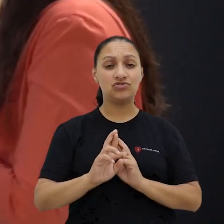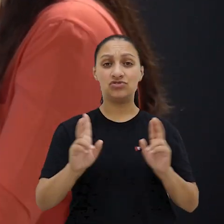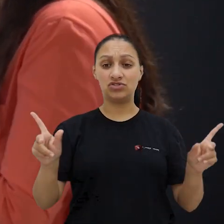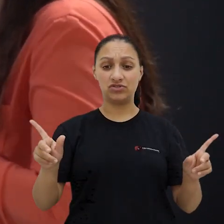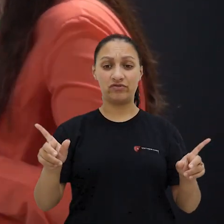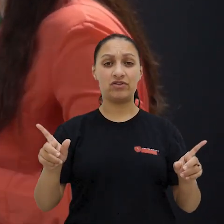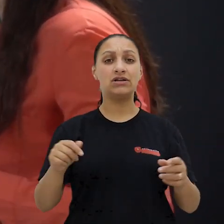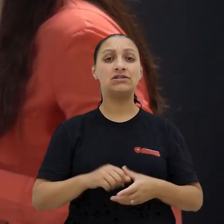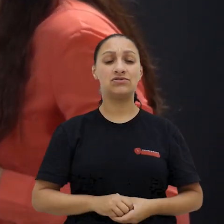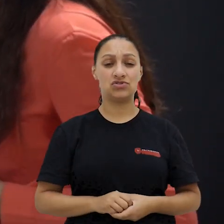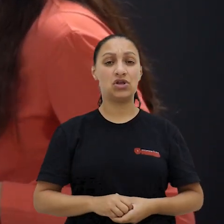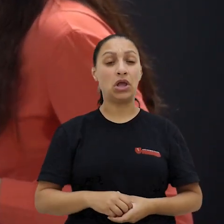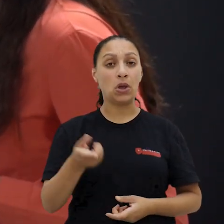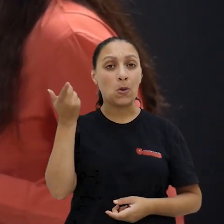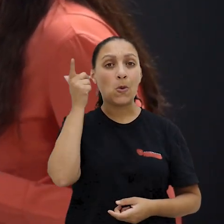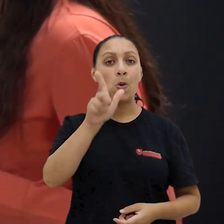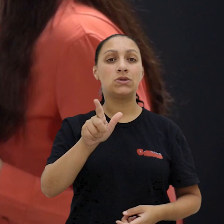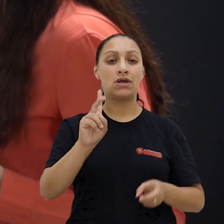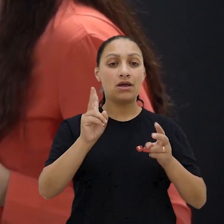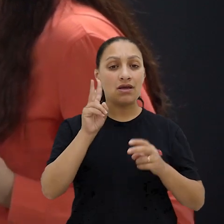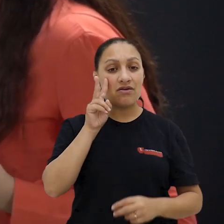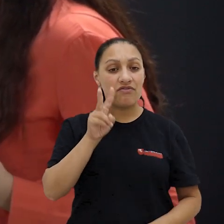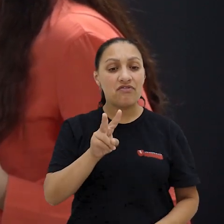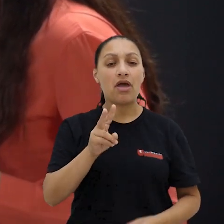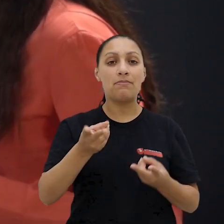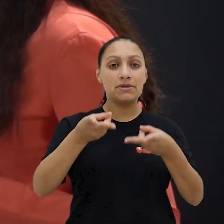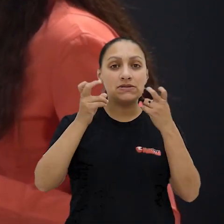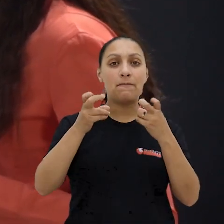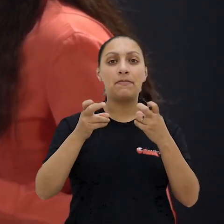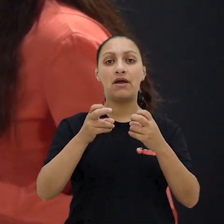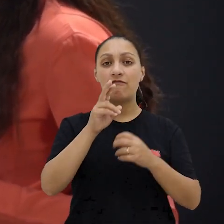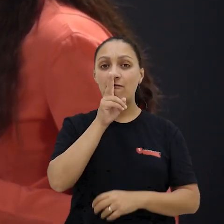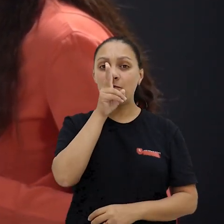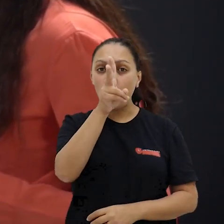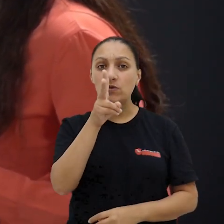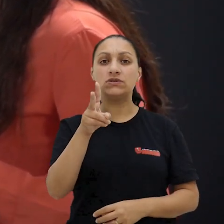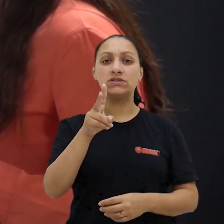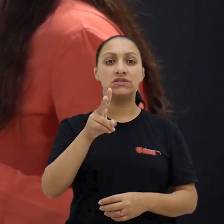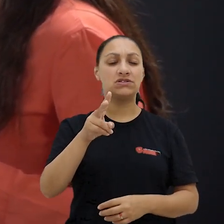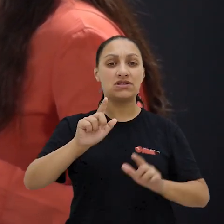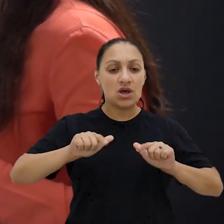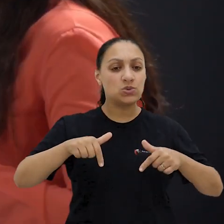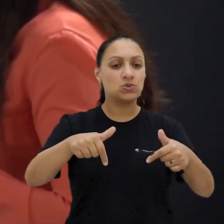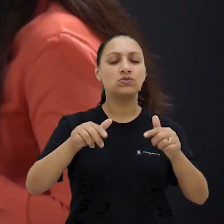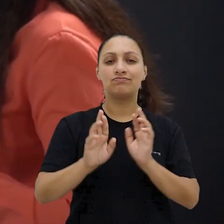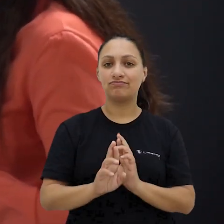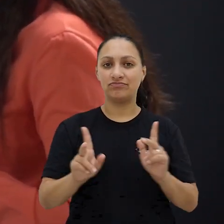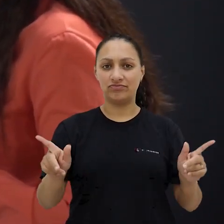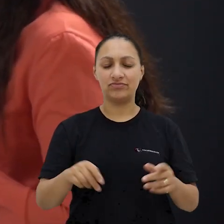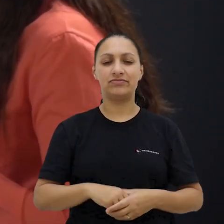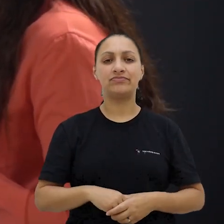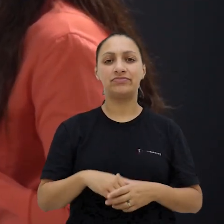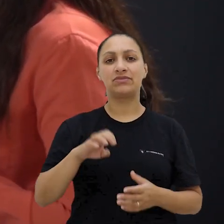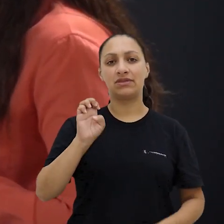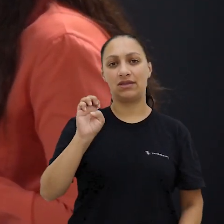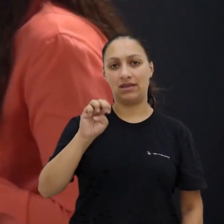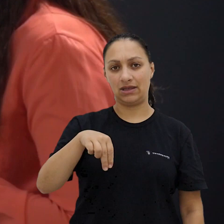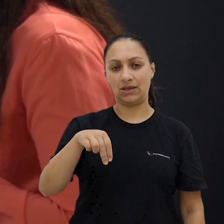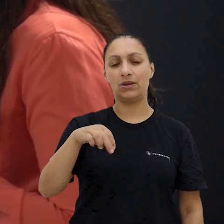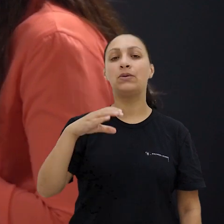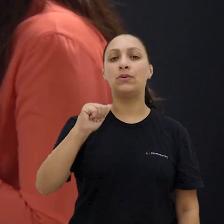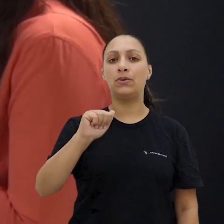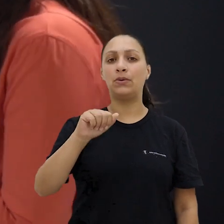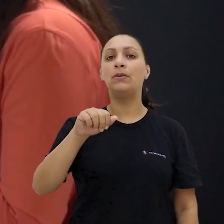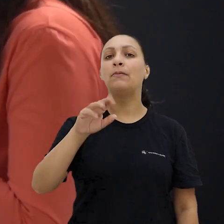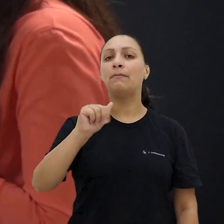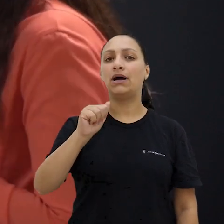com o grande, então ali a gente consegue perceber várias forças, várias ações. Mas, então, hoje a incubadora, ela é muito